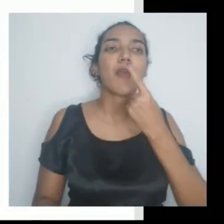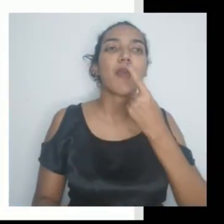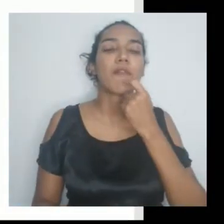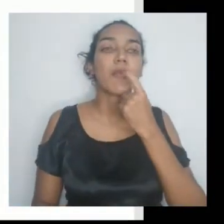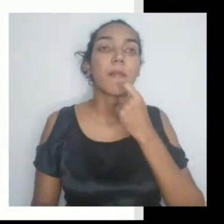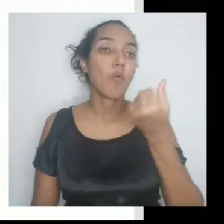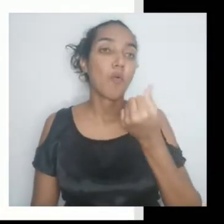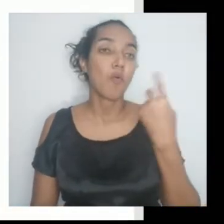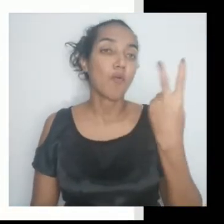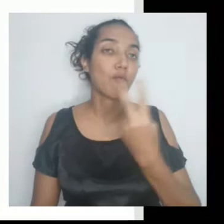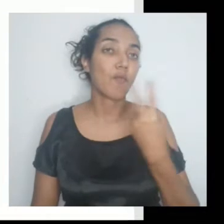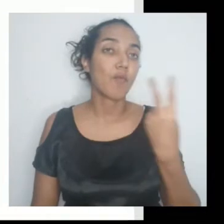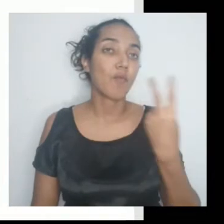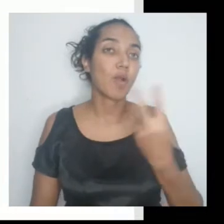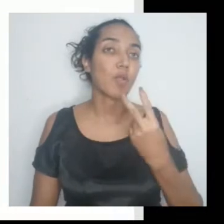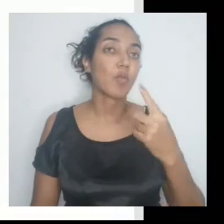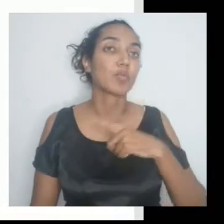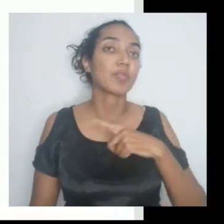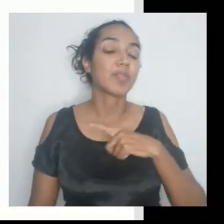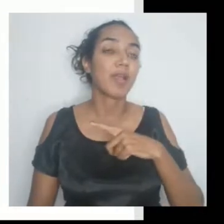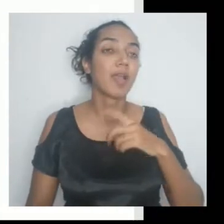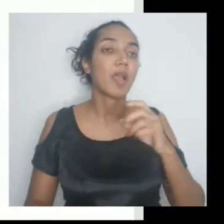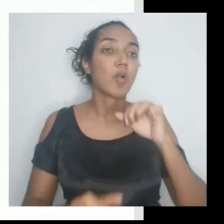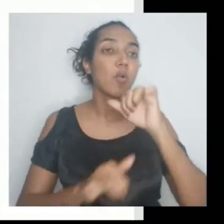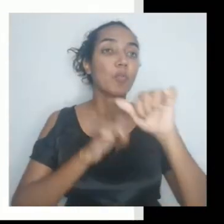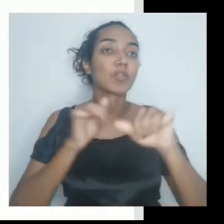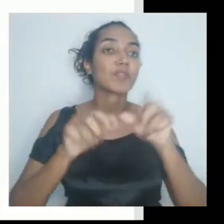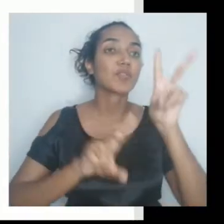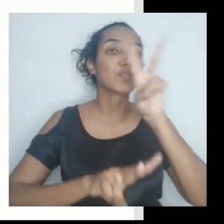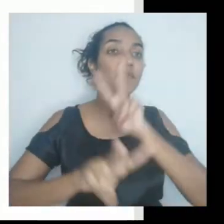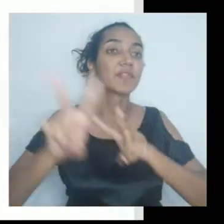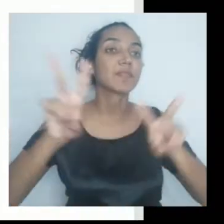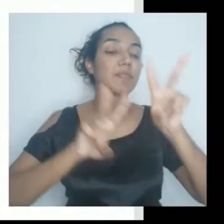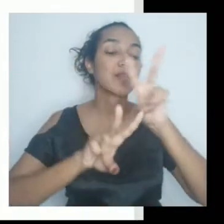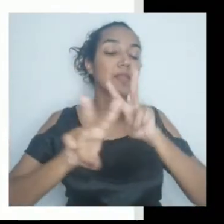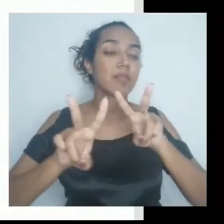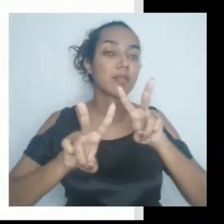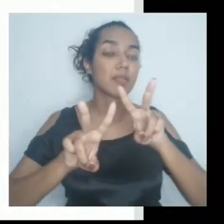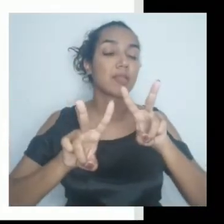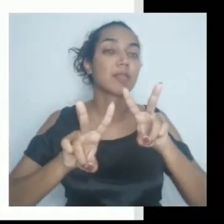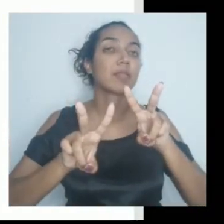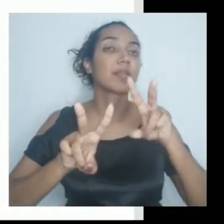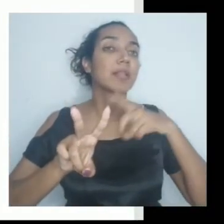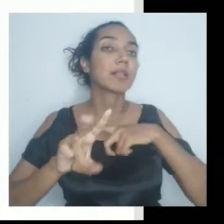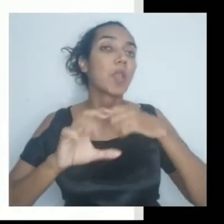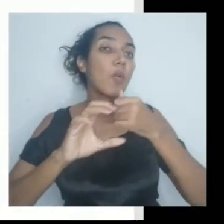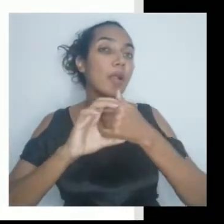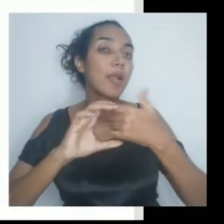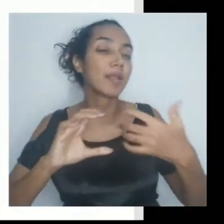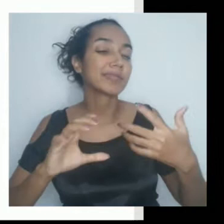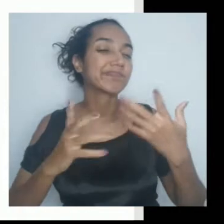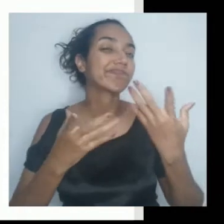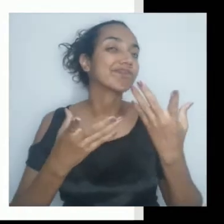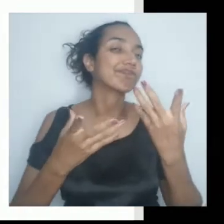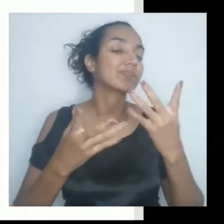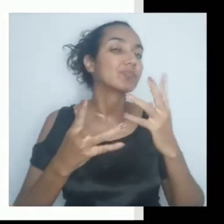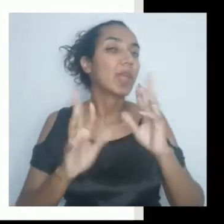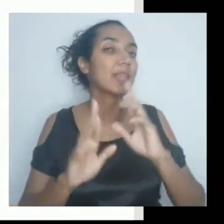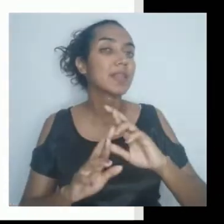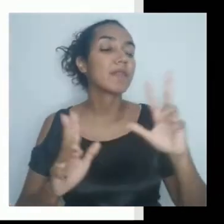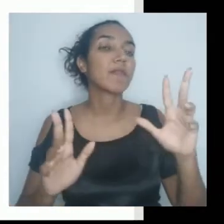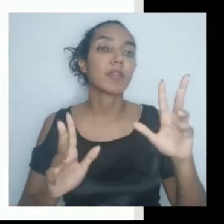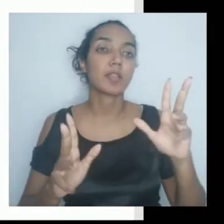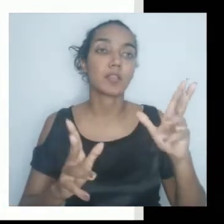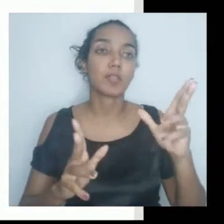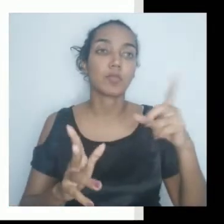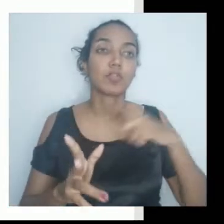modificador de visibilidade protected. Então ele vai ter uma característica um pouquinho diferente quando a gente está no relacionamento de hierarquia entre